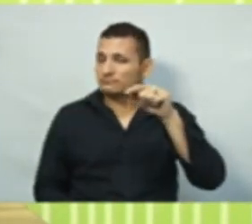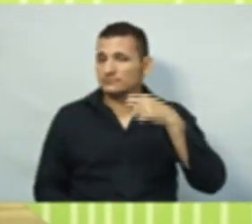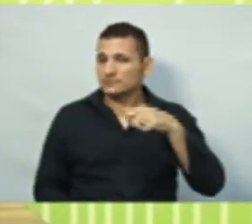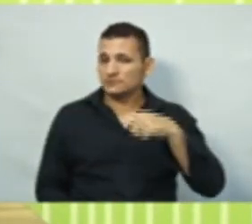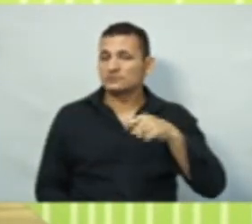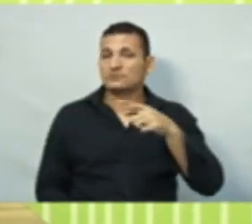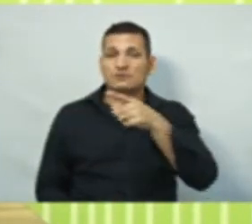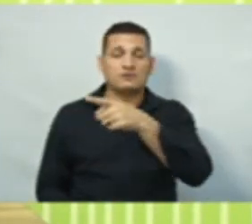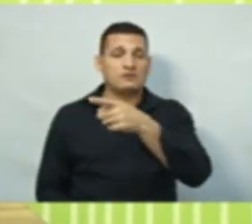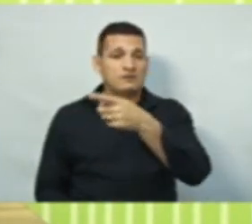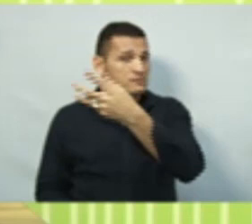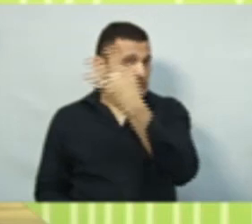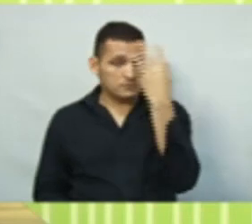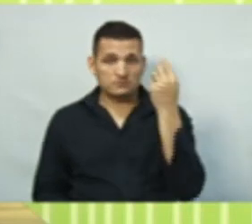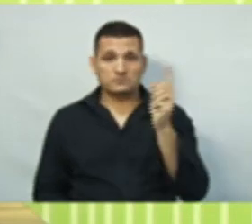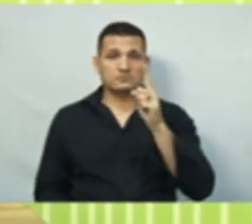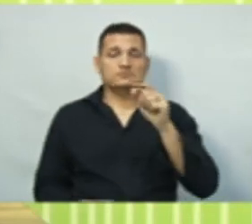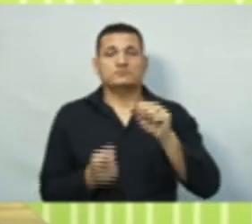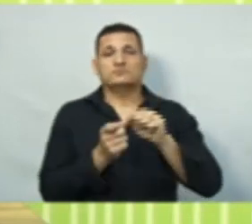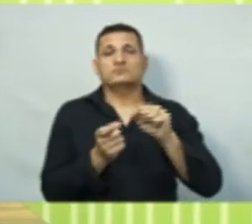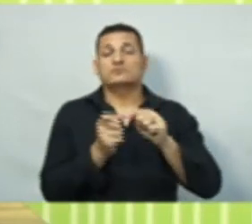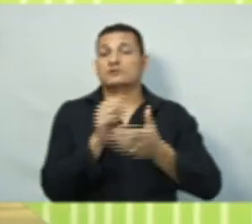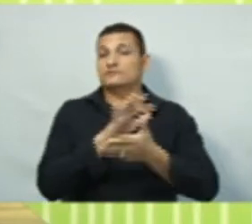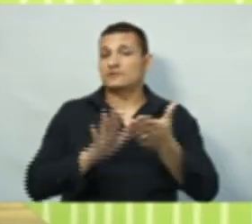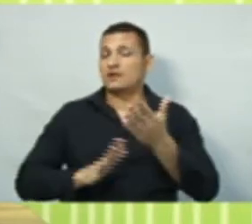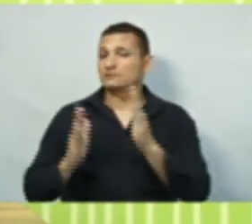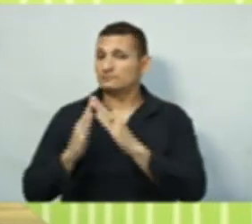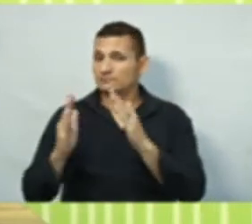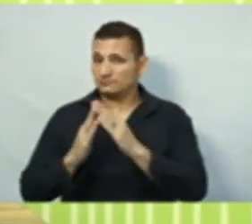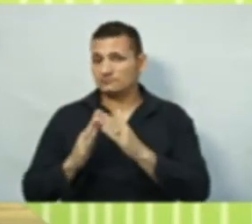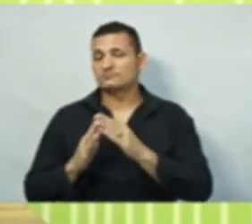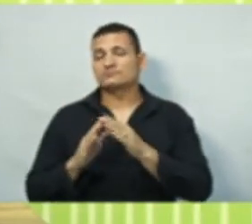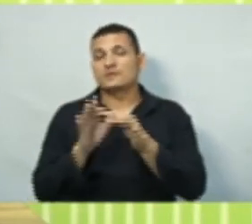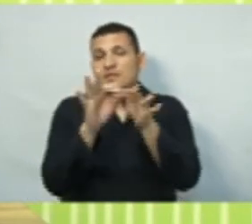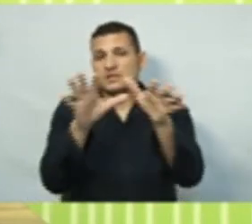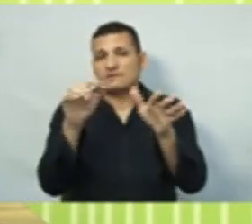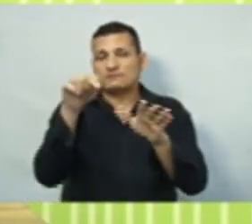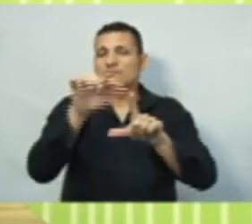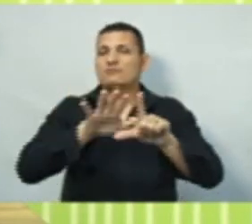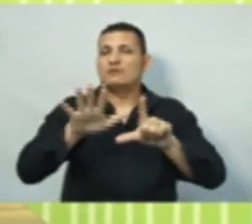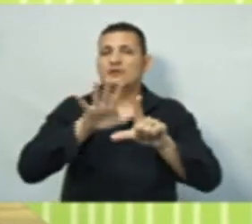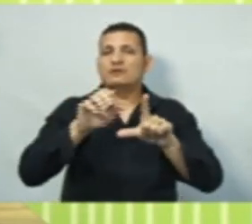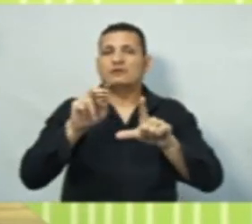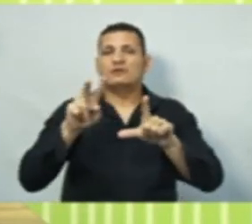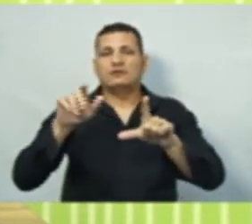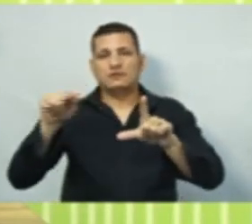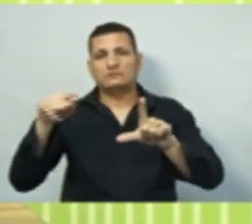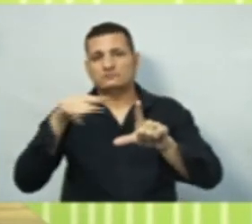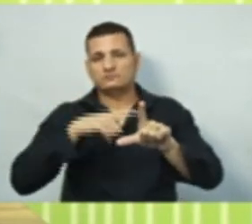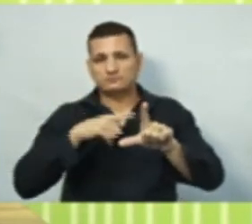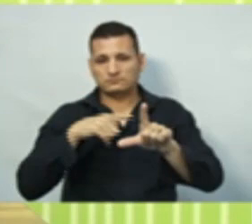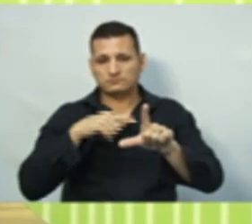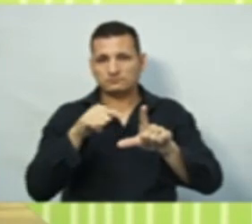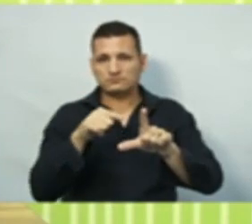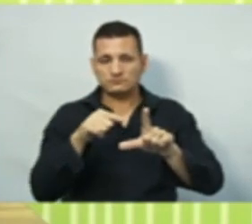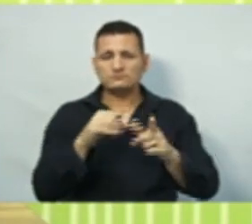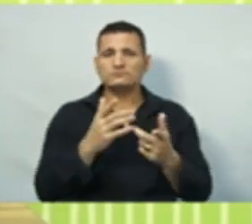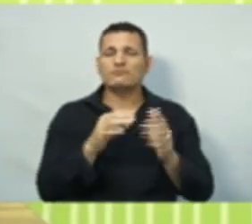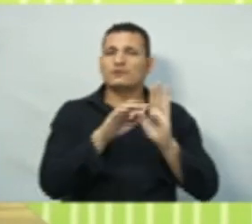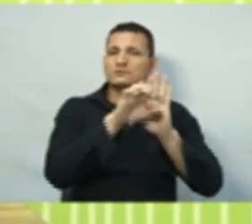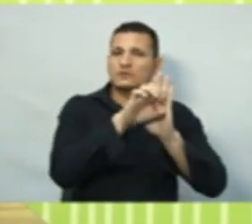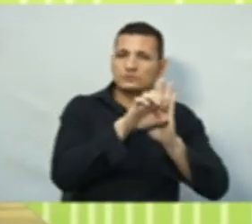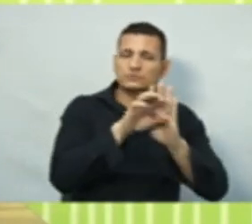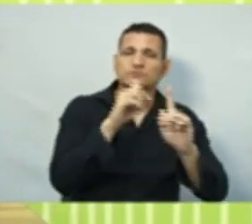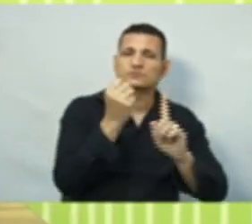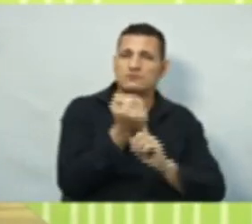não esqueçam, a atividade de percurso já está à disposição. Essa se trata de estatuto social, onde